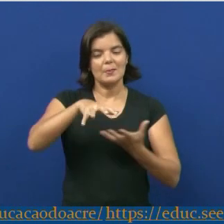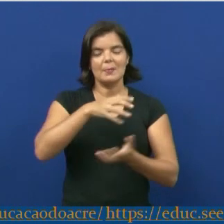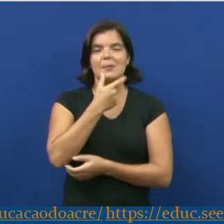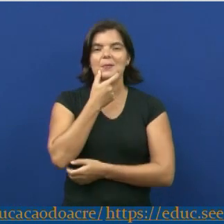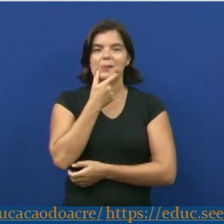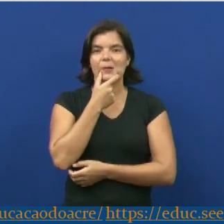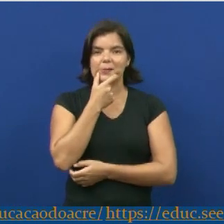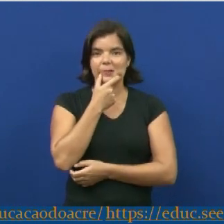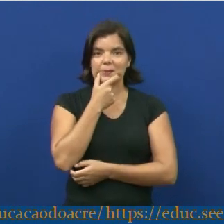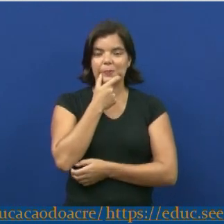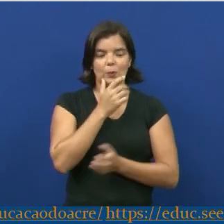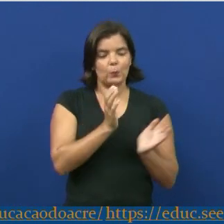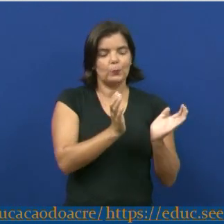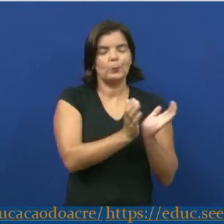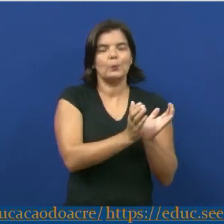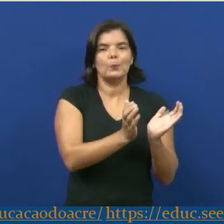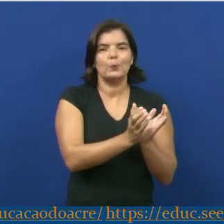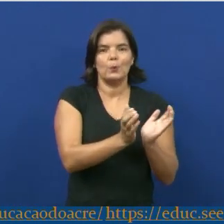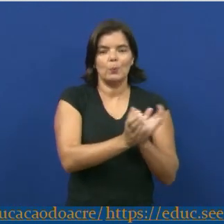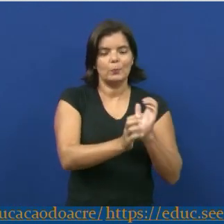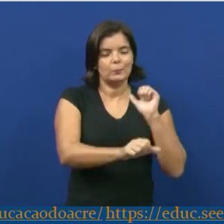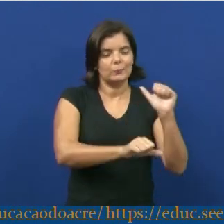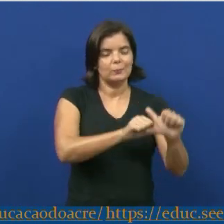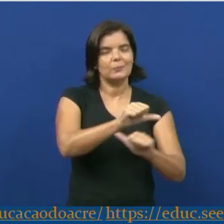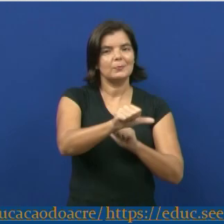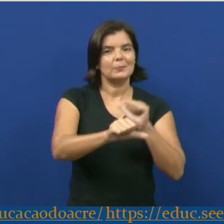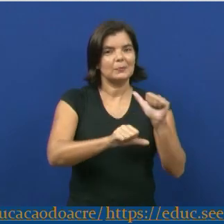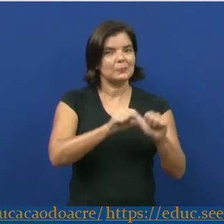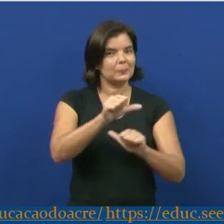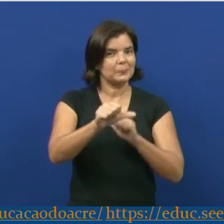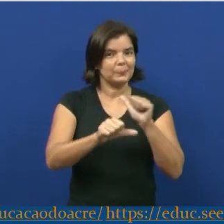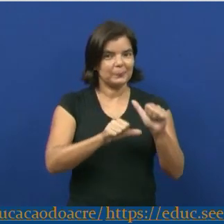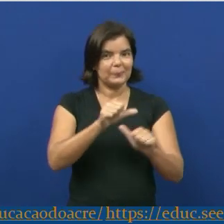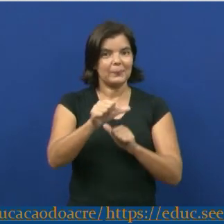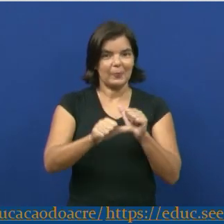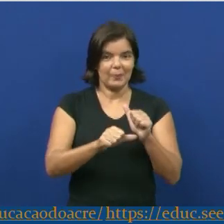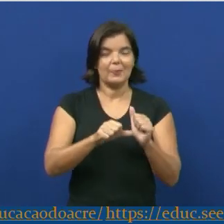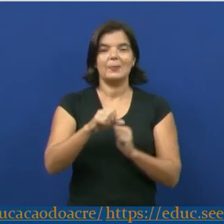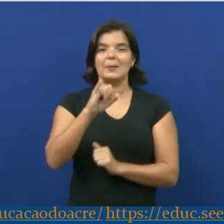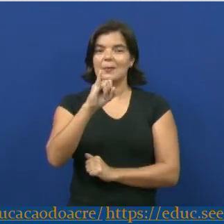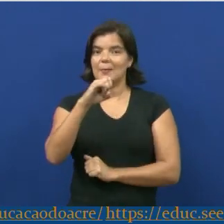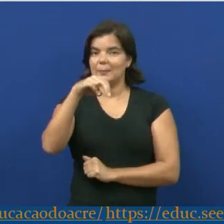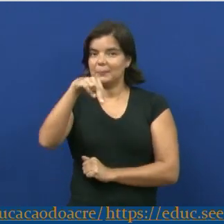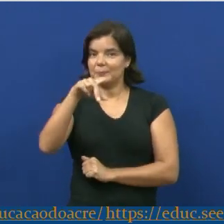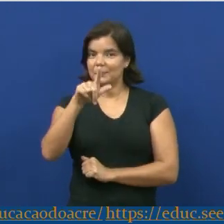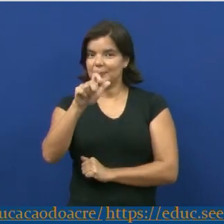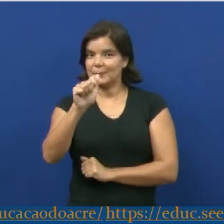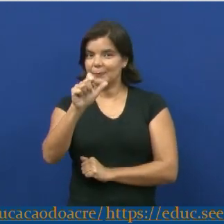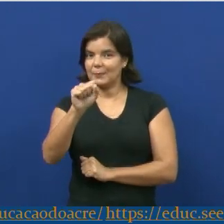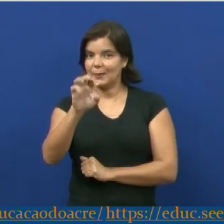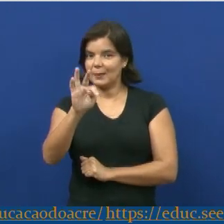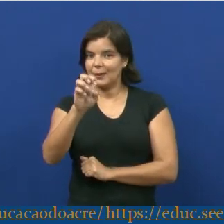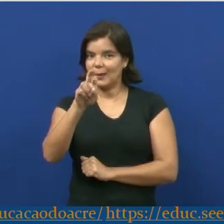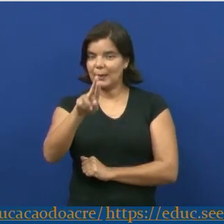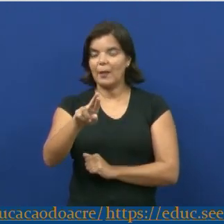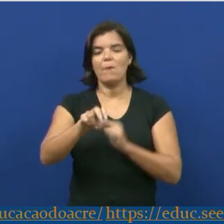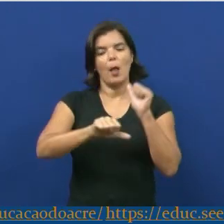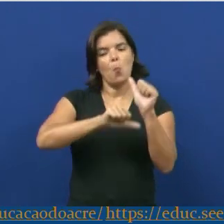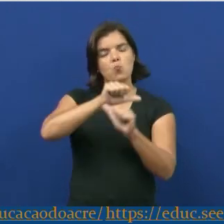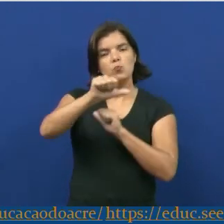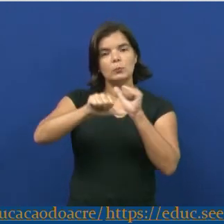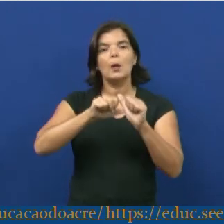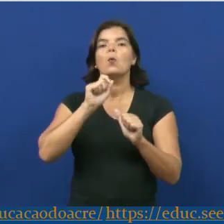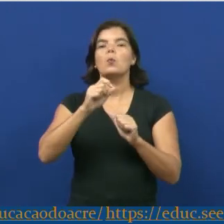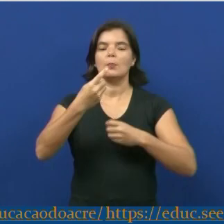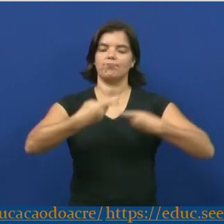inglesas foi um conjunto, de transformações em que a Inglaterra vai passar a mudar o seu sistema